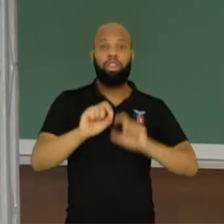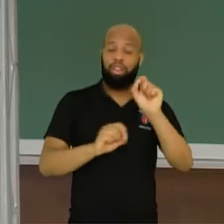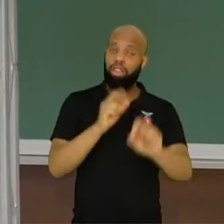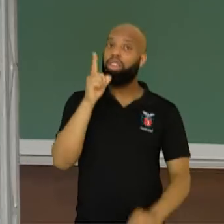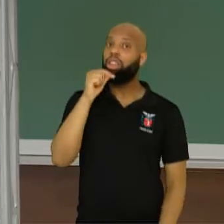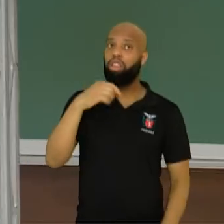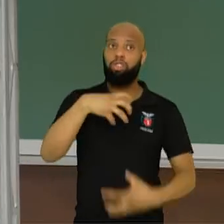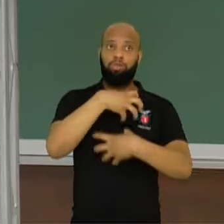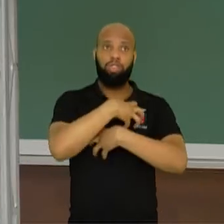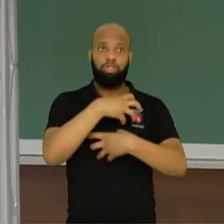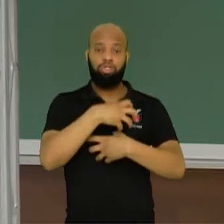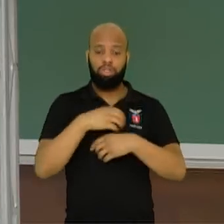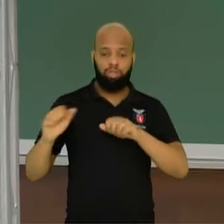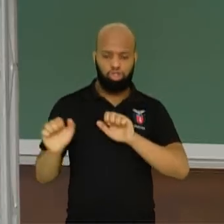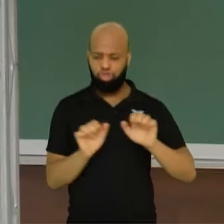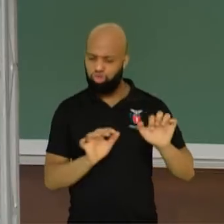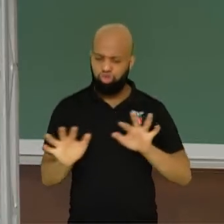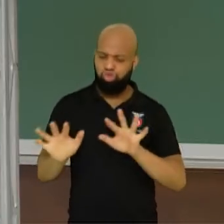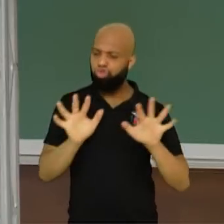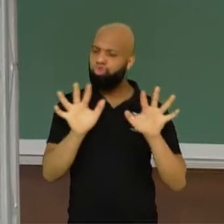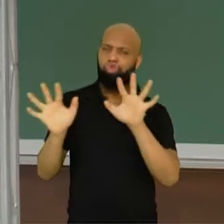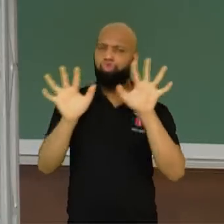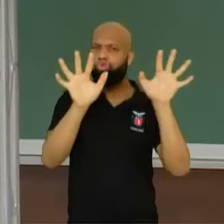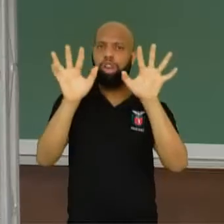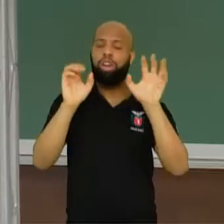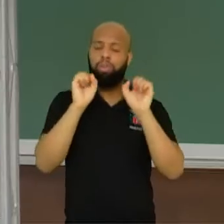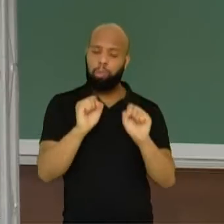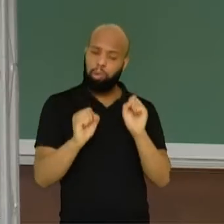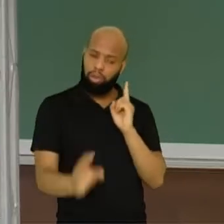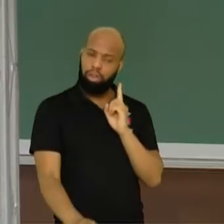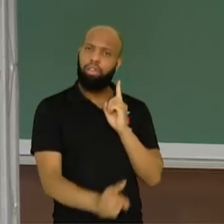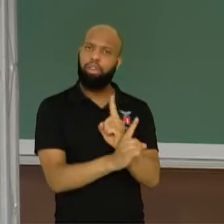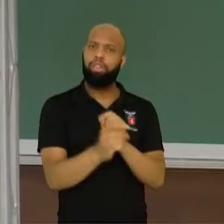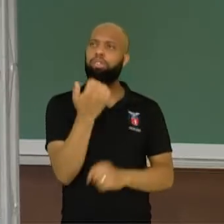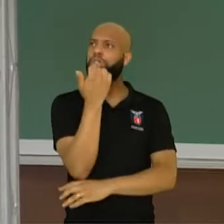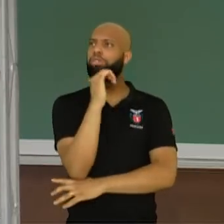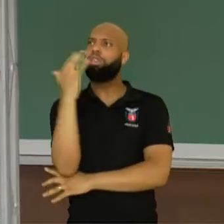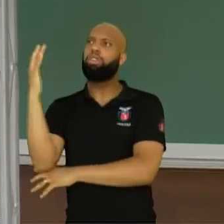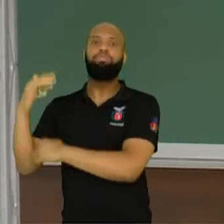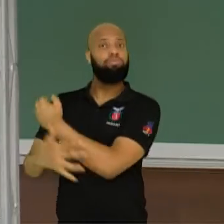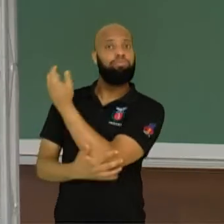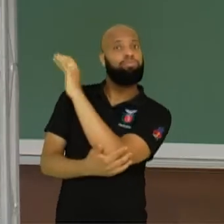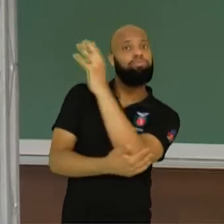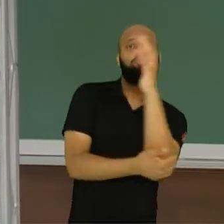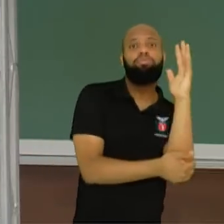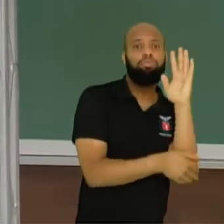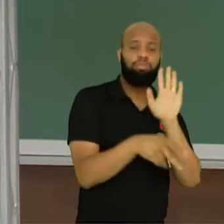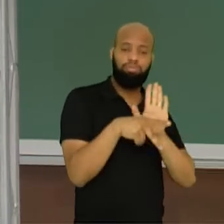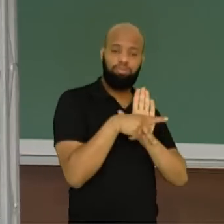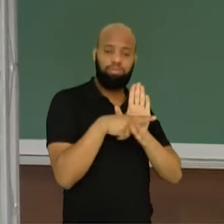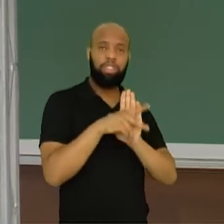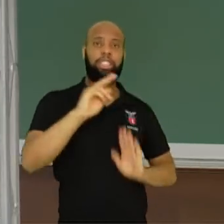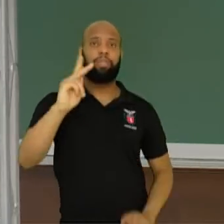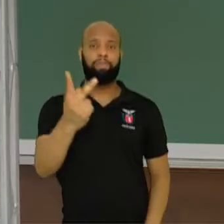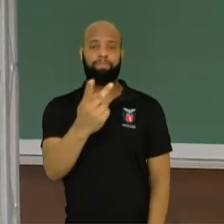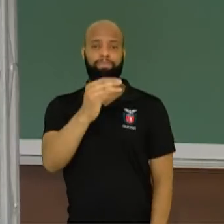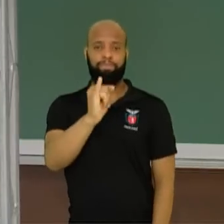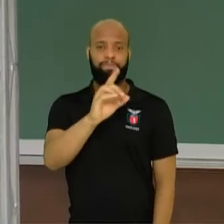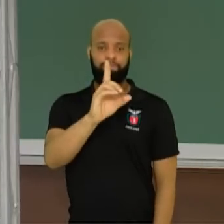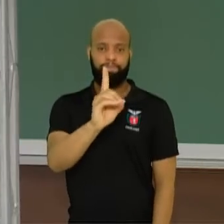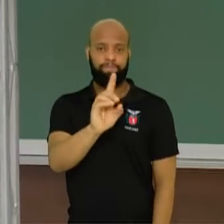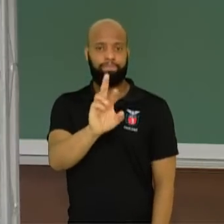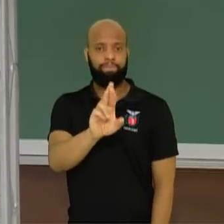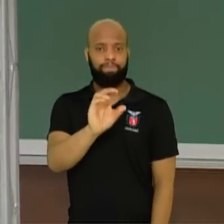legal, eu dei um spoiler, eu contei antes de acontecer. Eu mostro nessa tela para vocês os 3